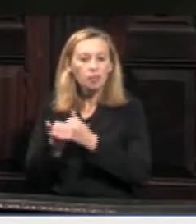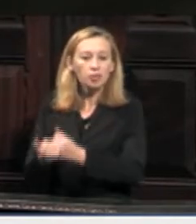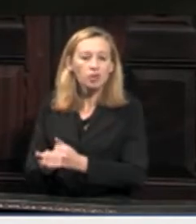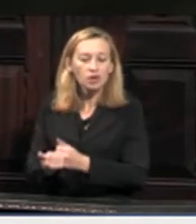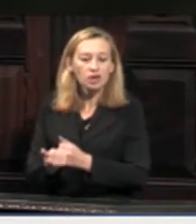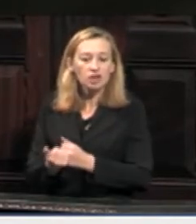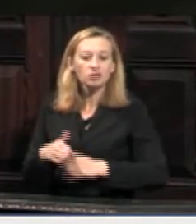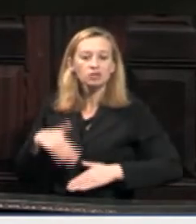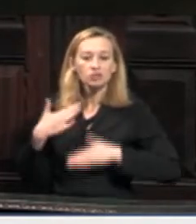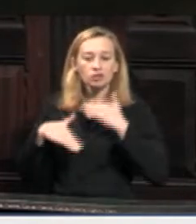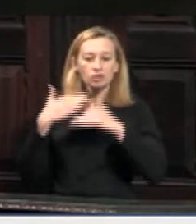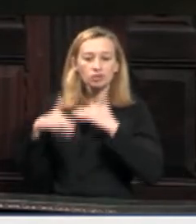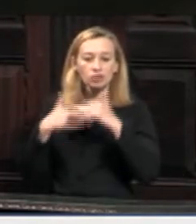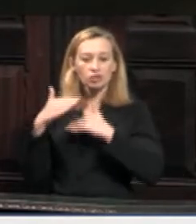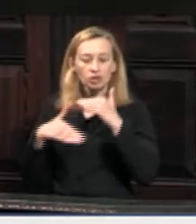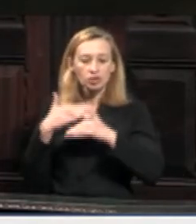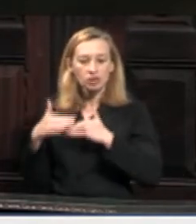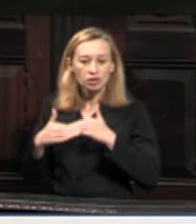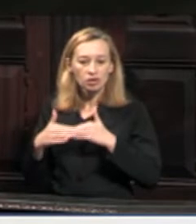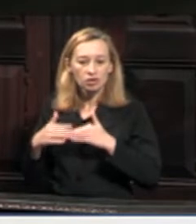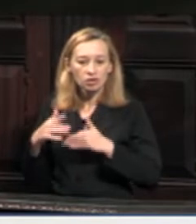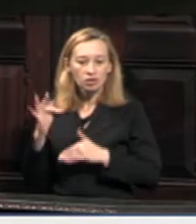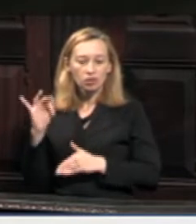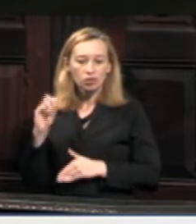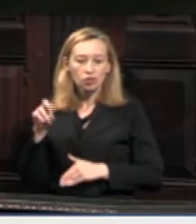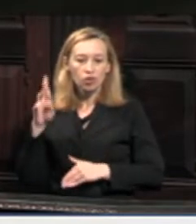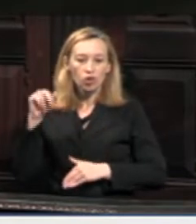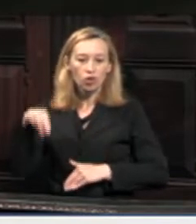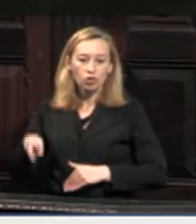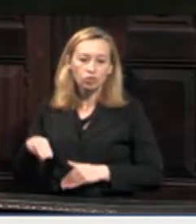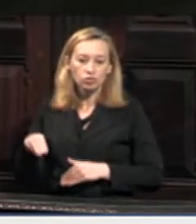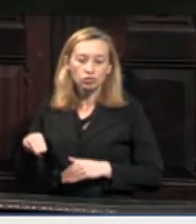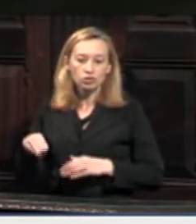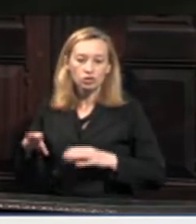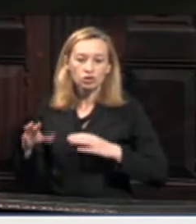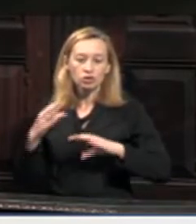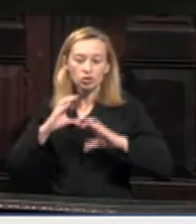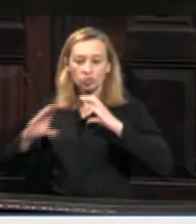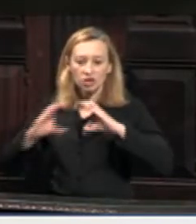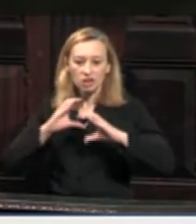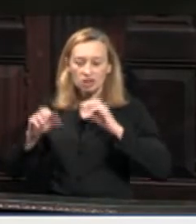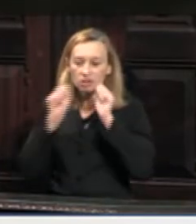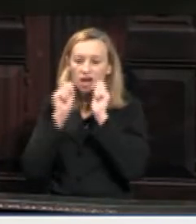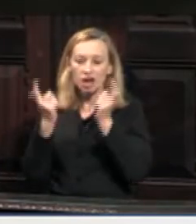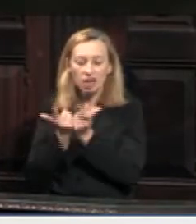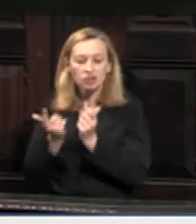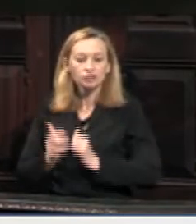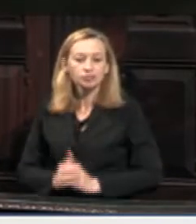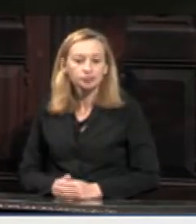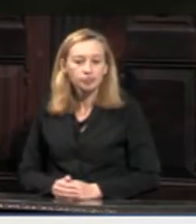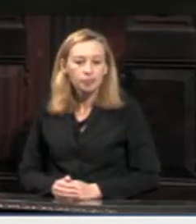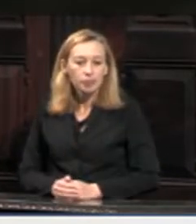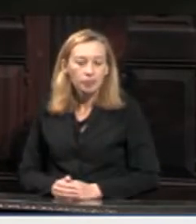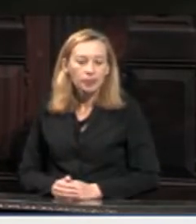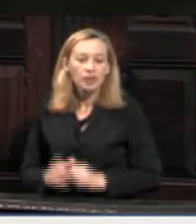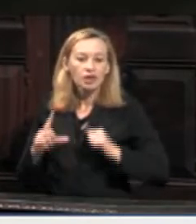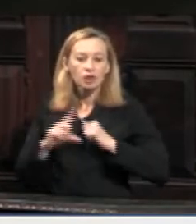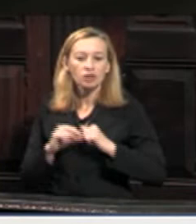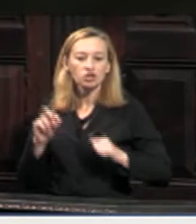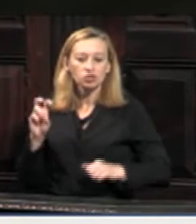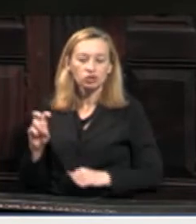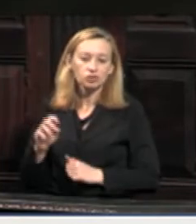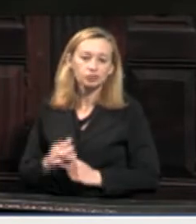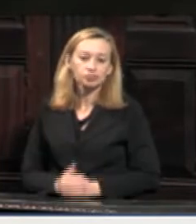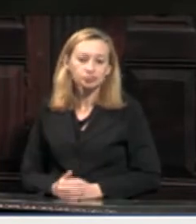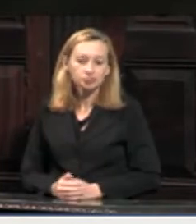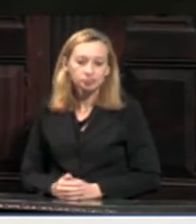ações desenvolvidas pelo Fórum Permanente de Diálogo com as Mulheres Negras da Alerj. E no artigo 5º,